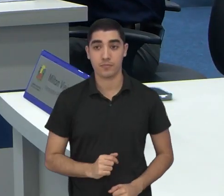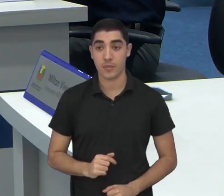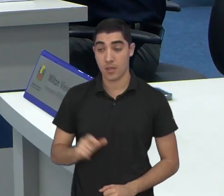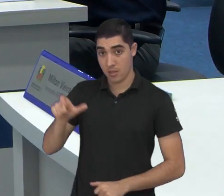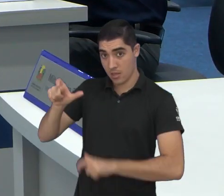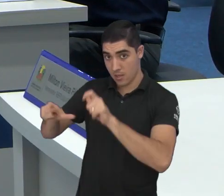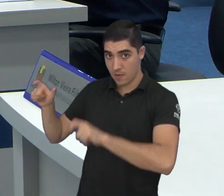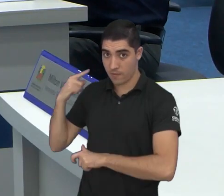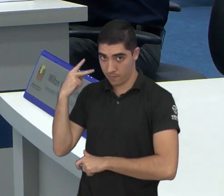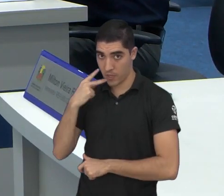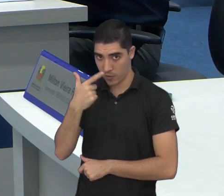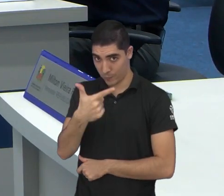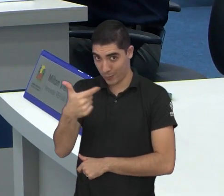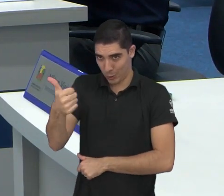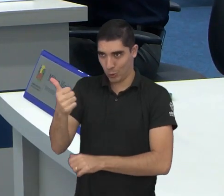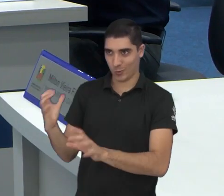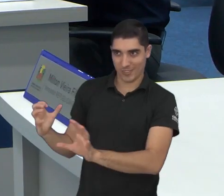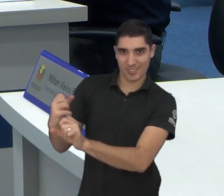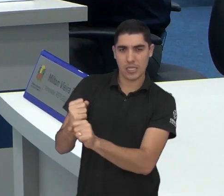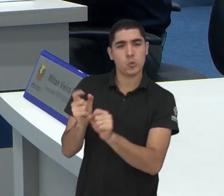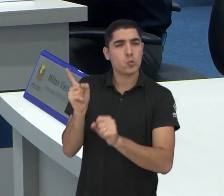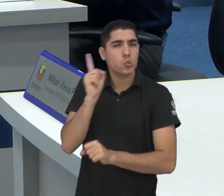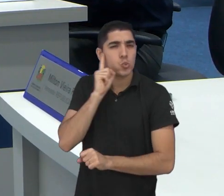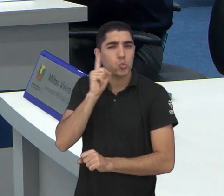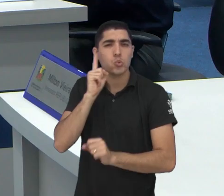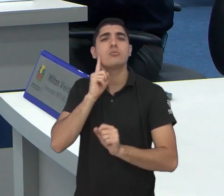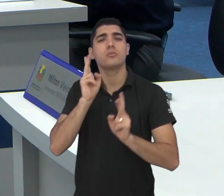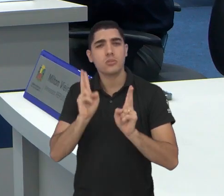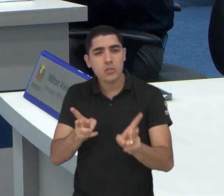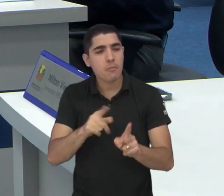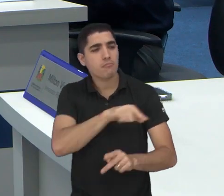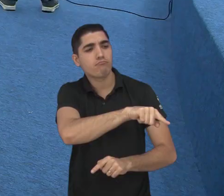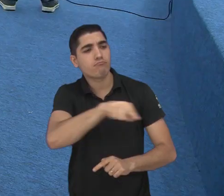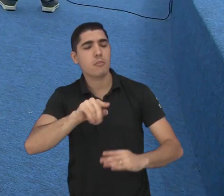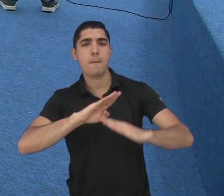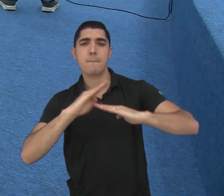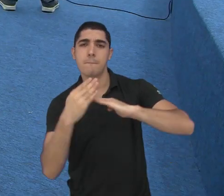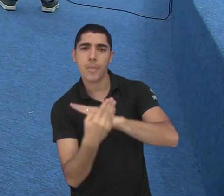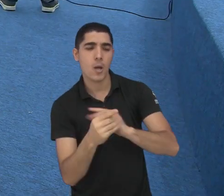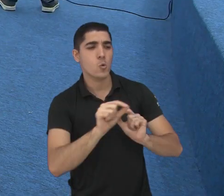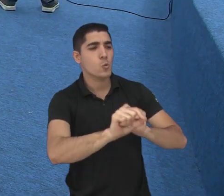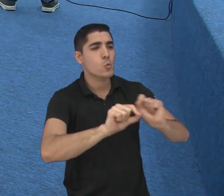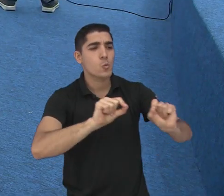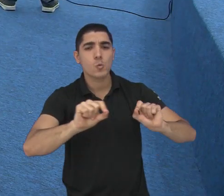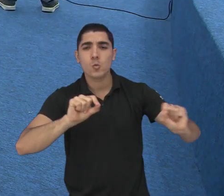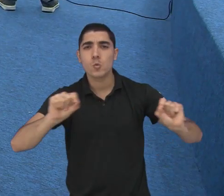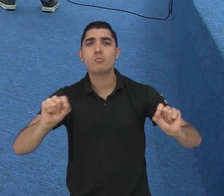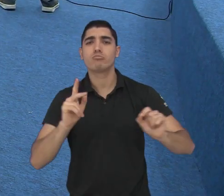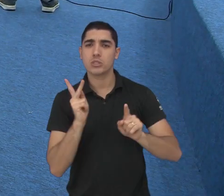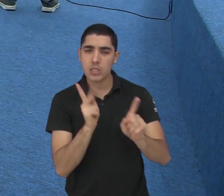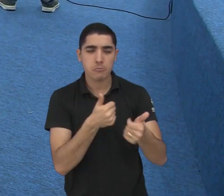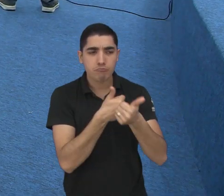21 vereadores da Câmara Municipal acompanham todos os bairros da cidade e